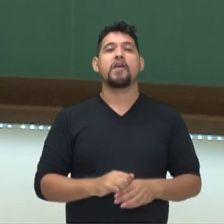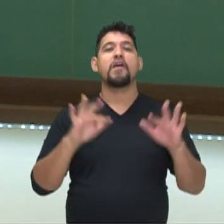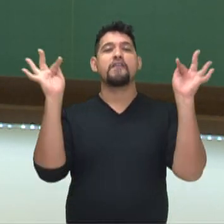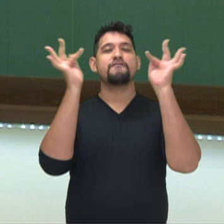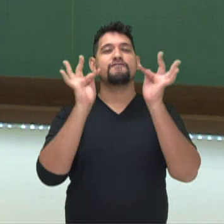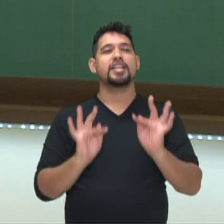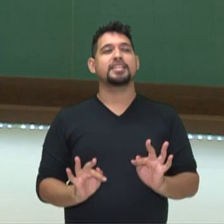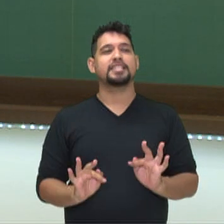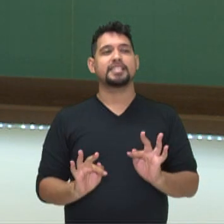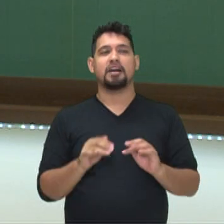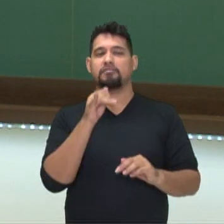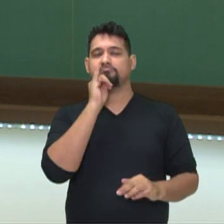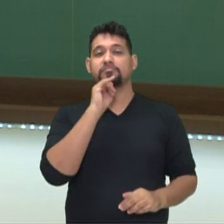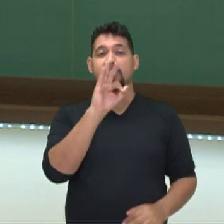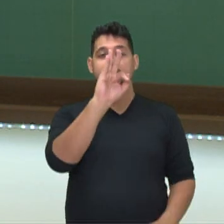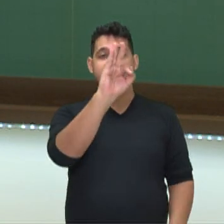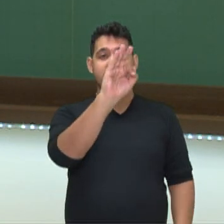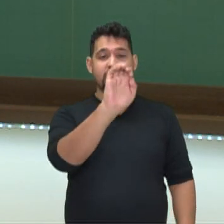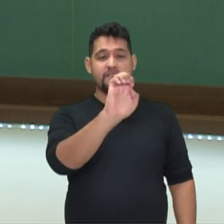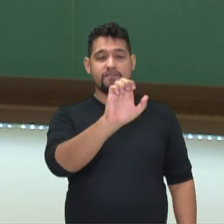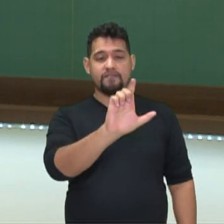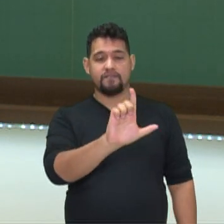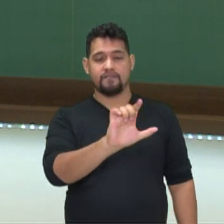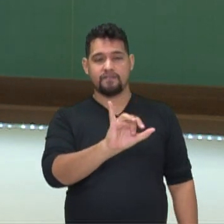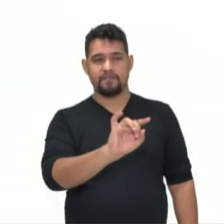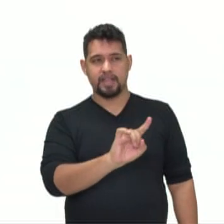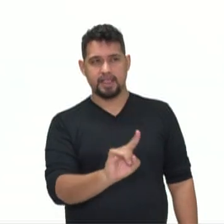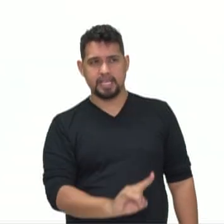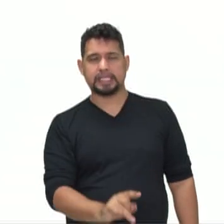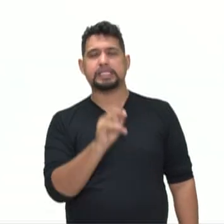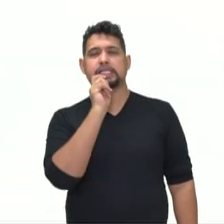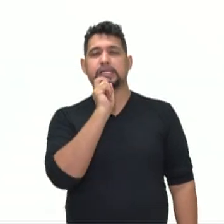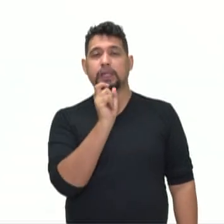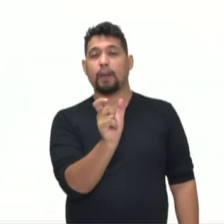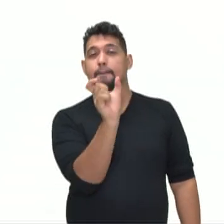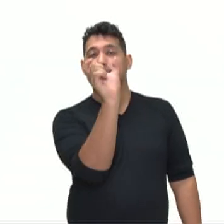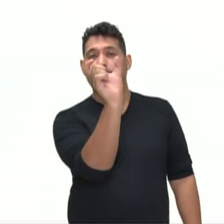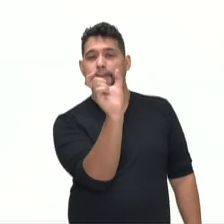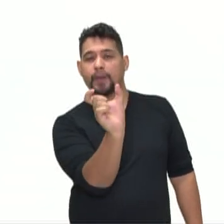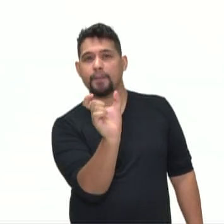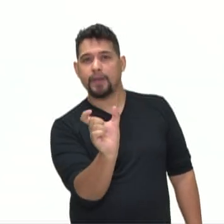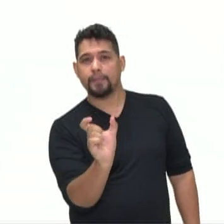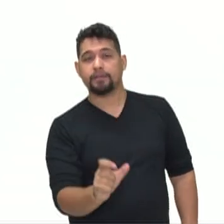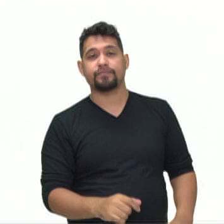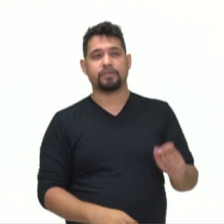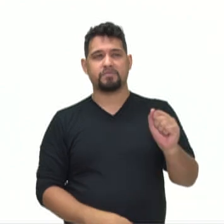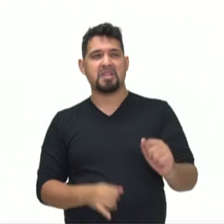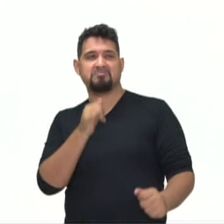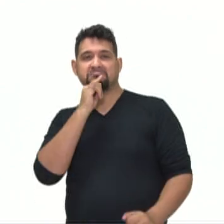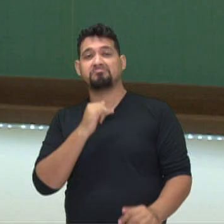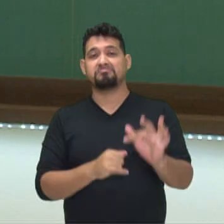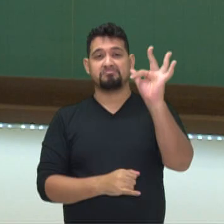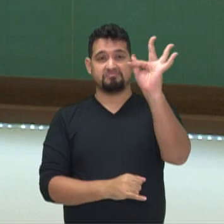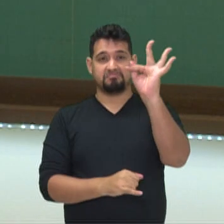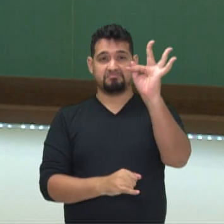feliz. E com cada letra dessa palavra, eu começo uma nova palavra. Pode ser aqui no meio, olha, eu poderia ter